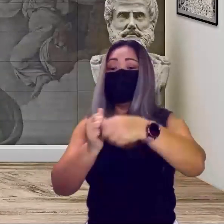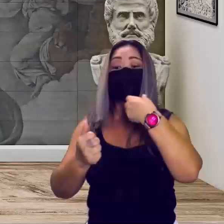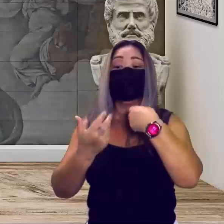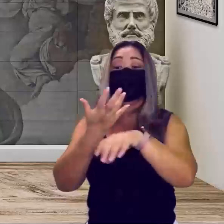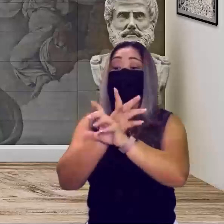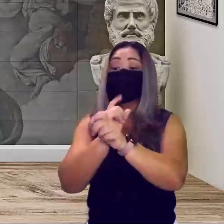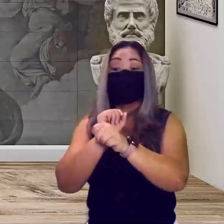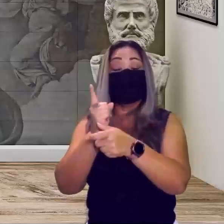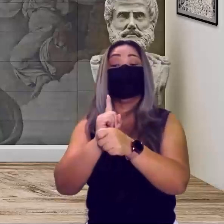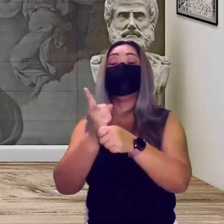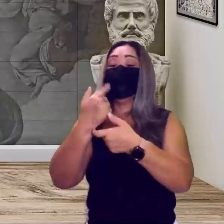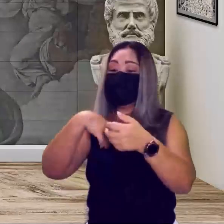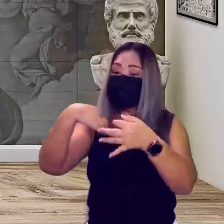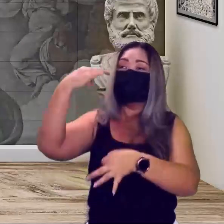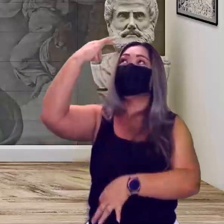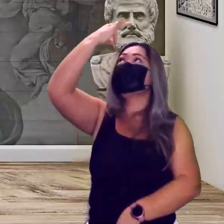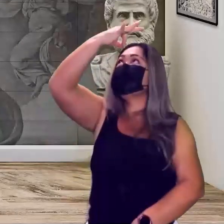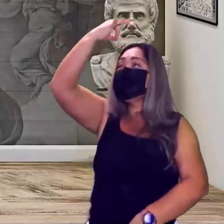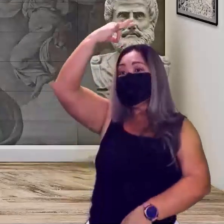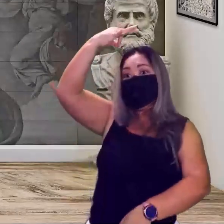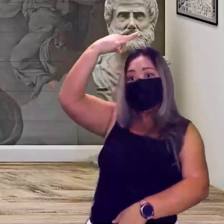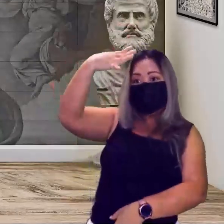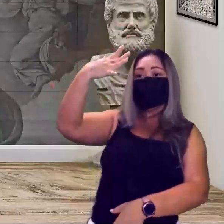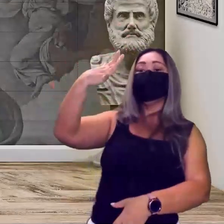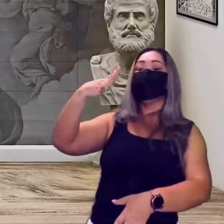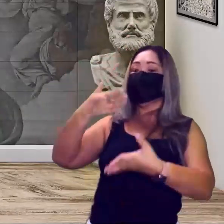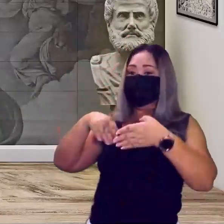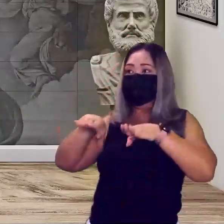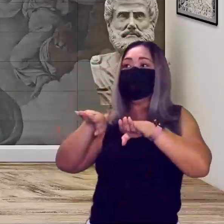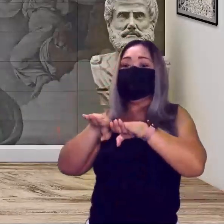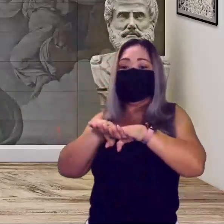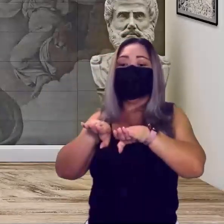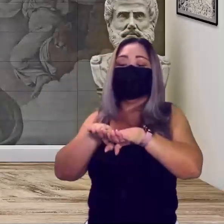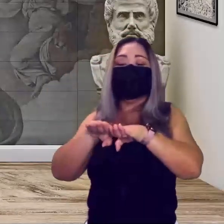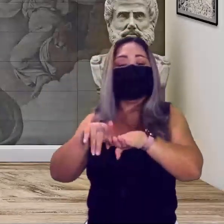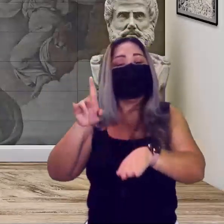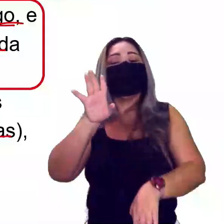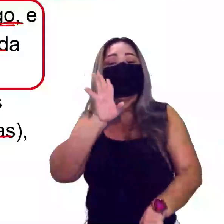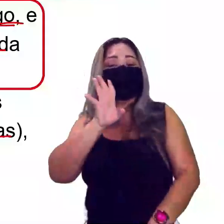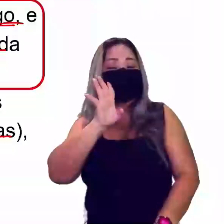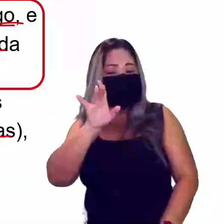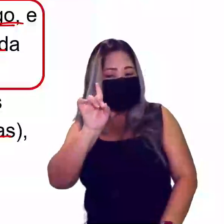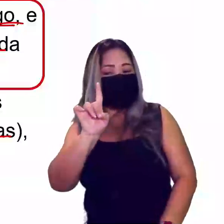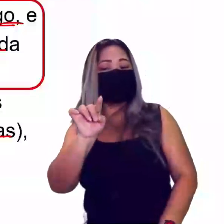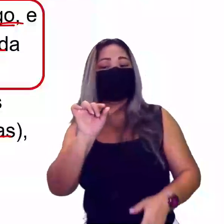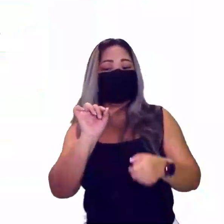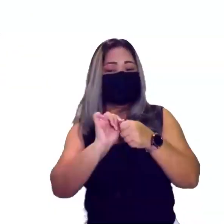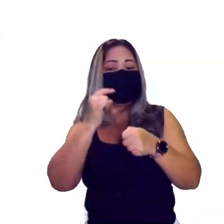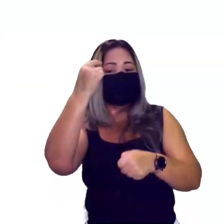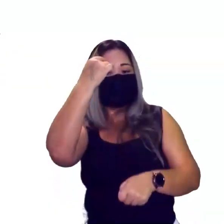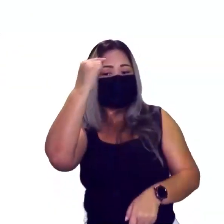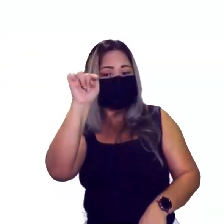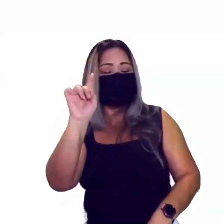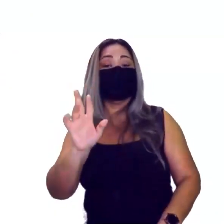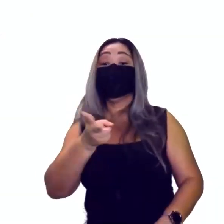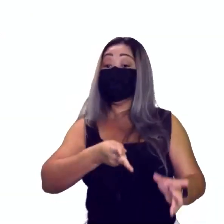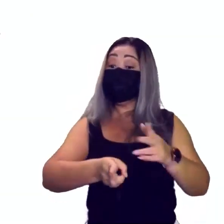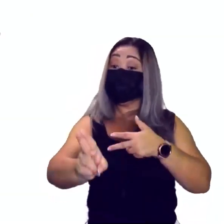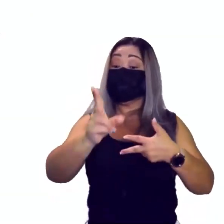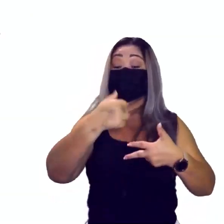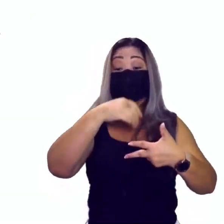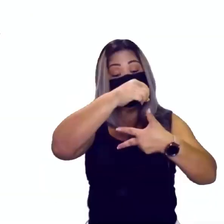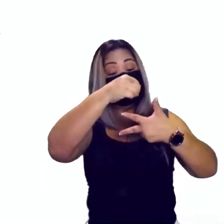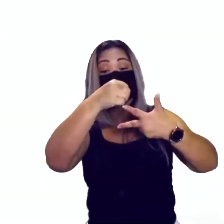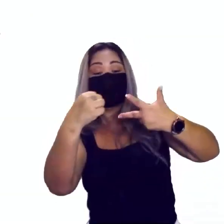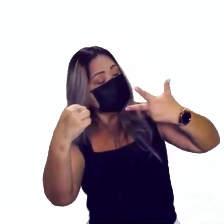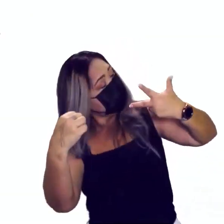seres espirituais também. Muito legal essa reflexão, façam isso, tá? Vamos lá, continuando. Se liga